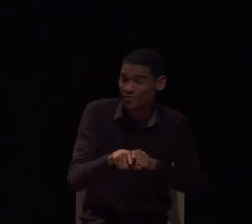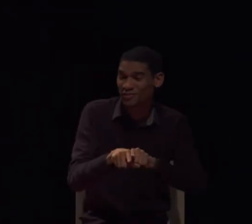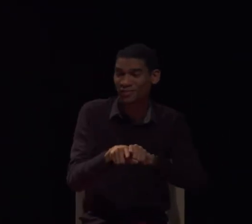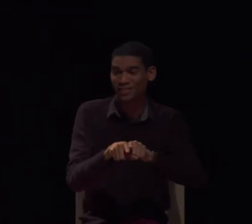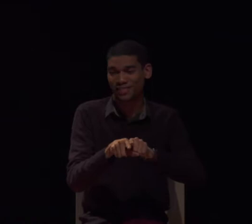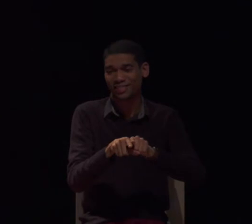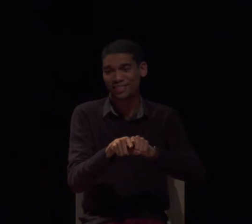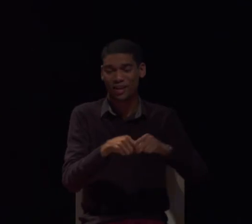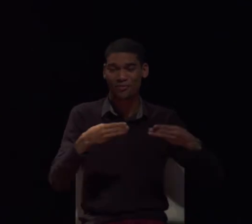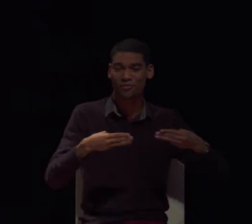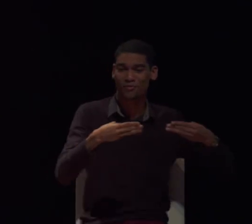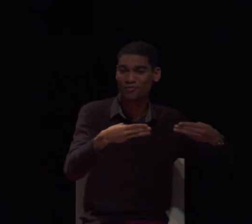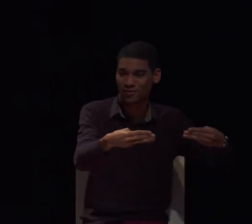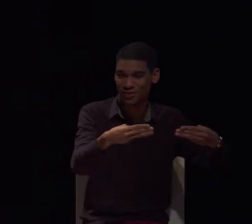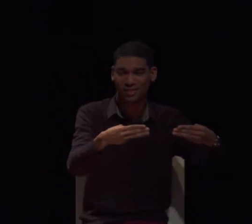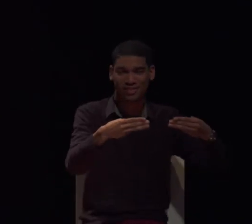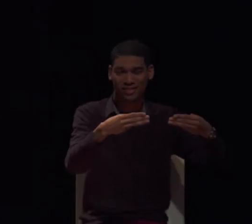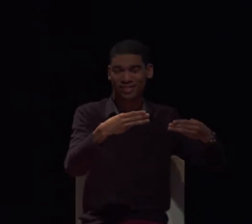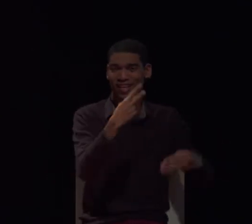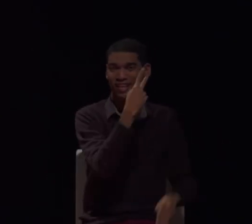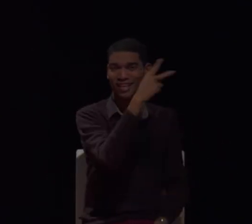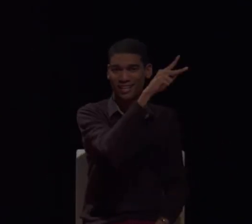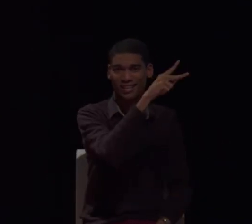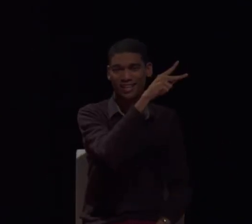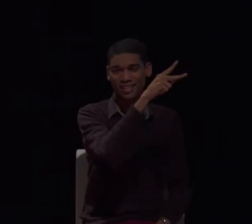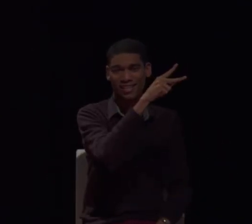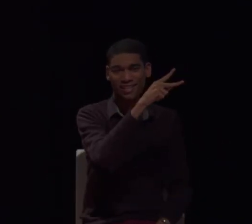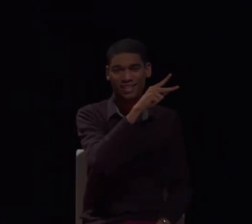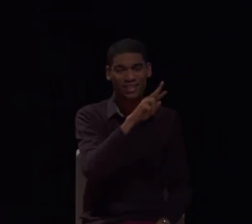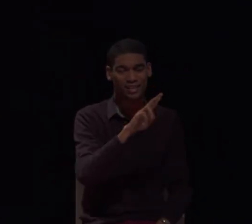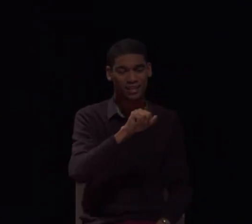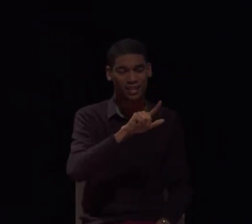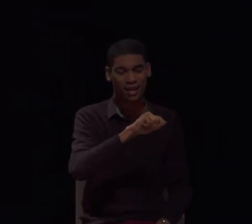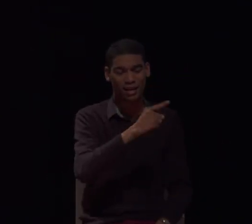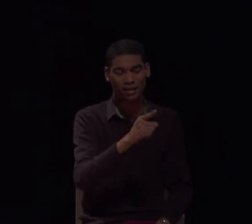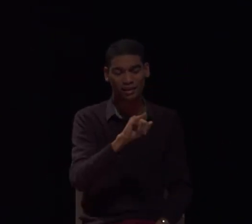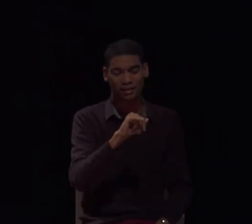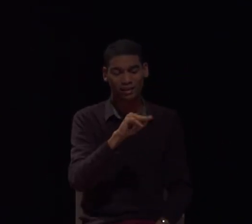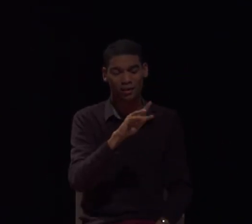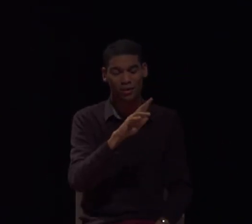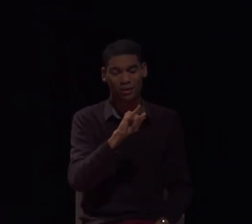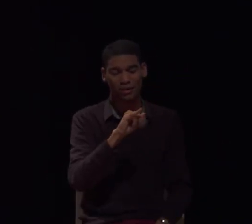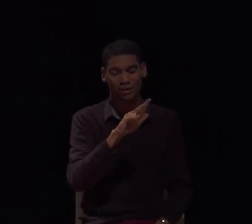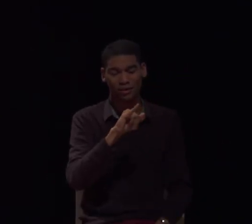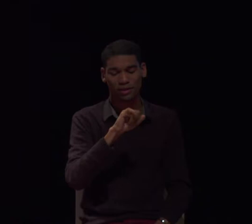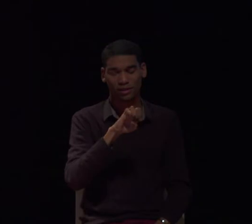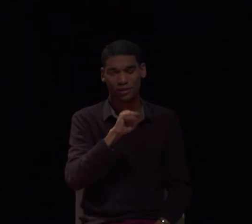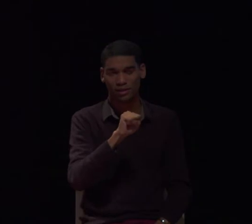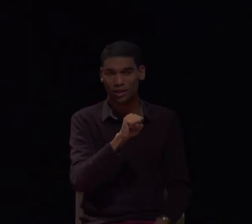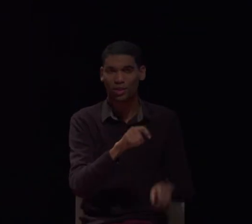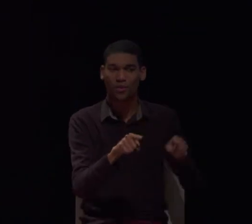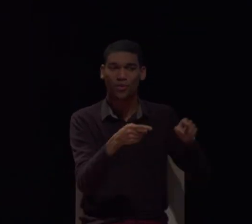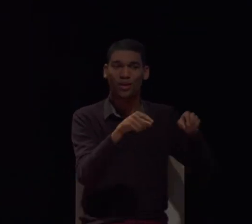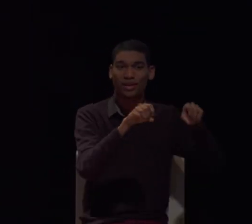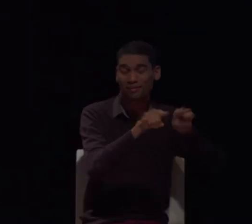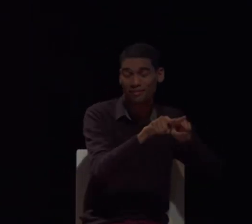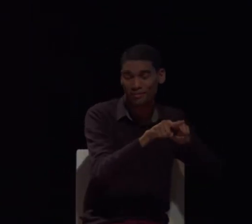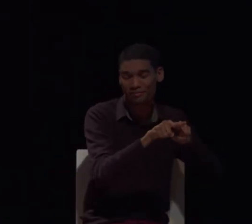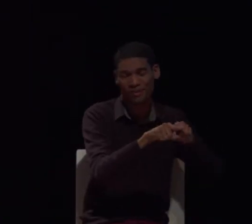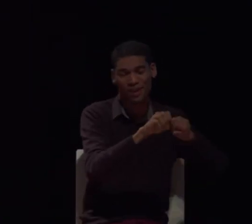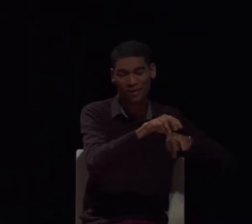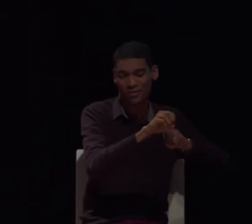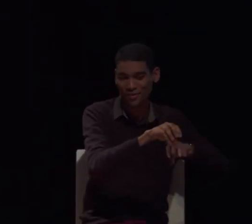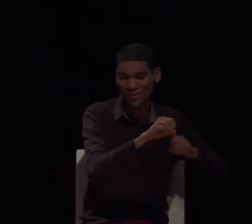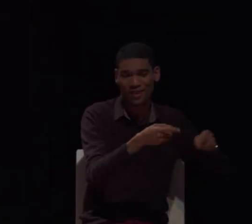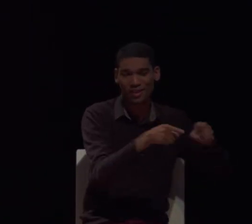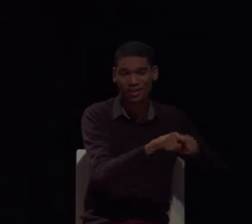relações exteriores do brasil e ministério da educação daqui ela virou caminho com uma cara mais calma do mundo e disse eu tenho